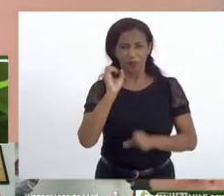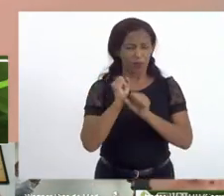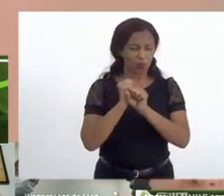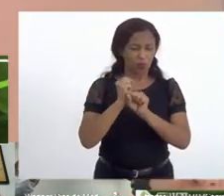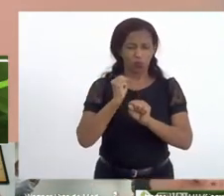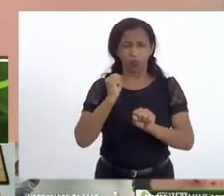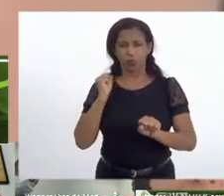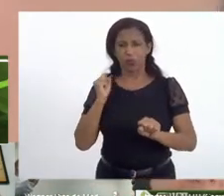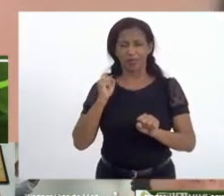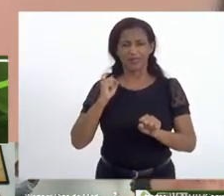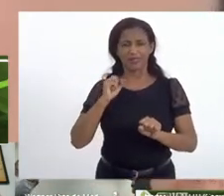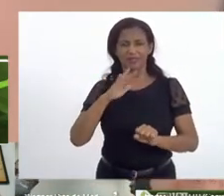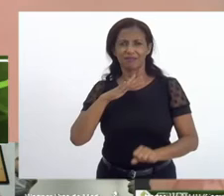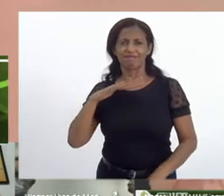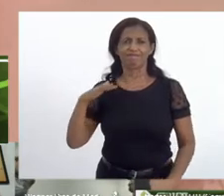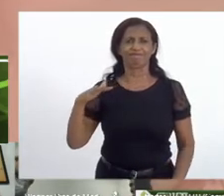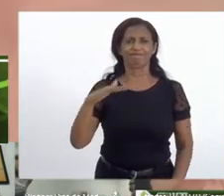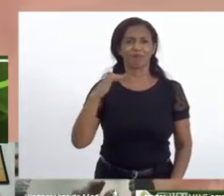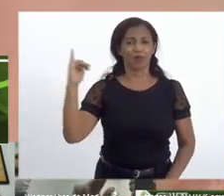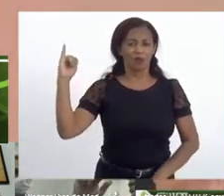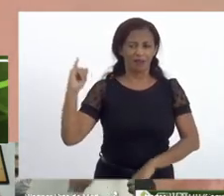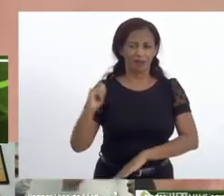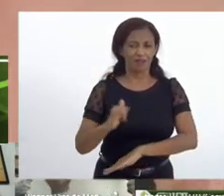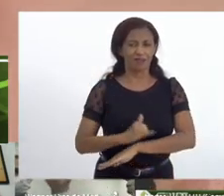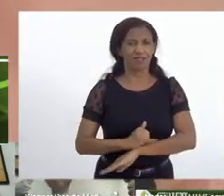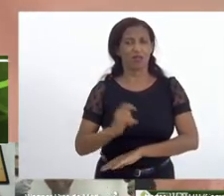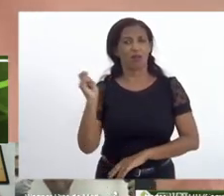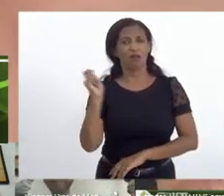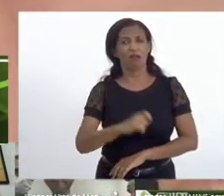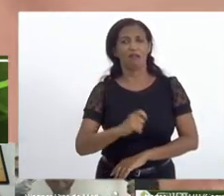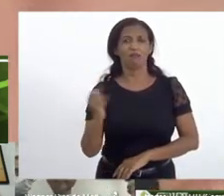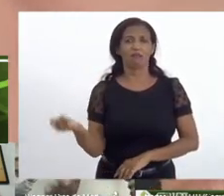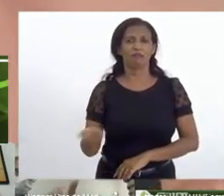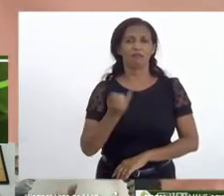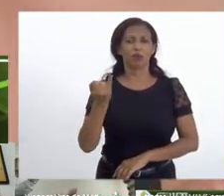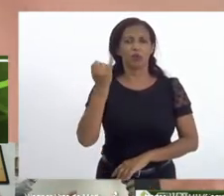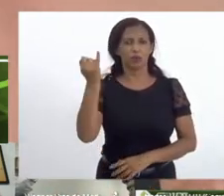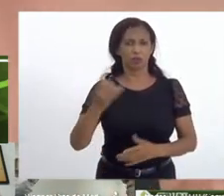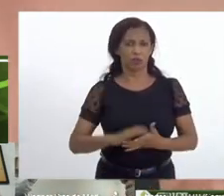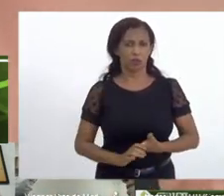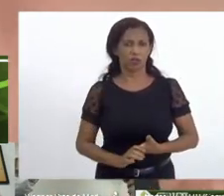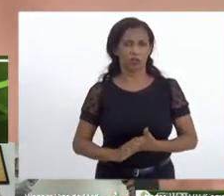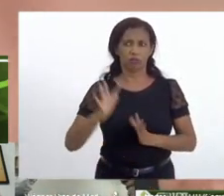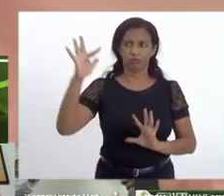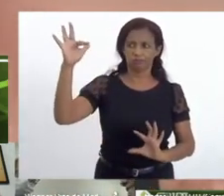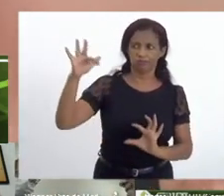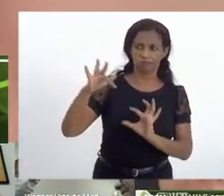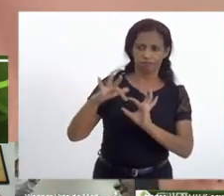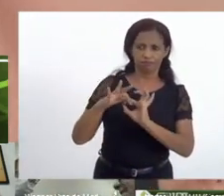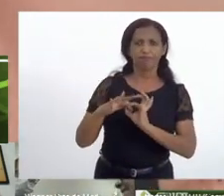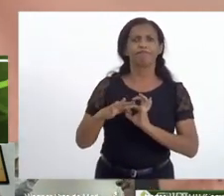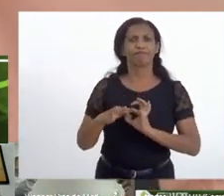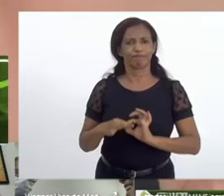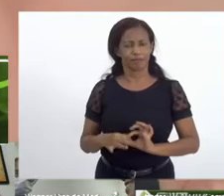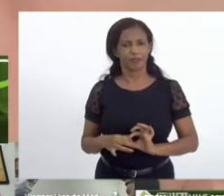continental, então a aviação é extremamente importante para a integração nacional.